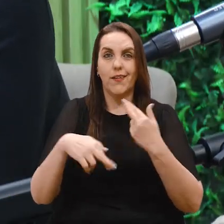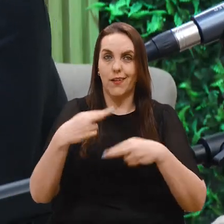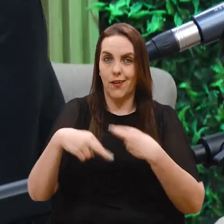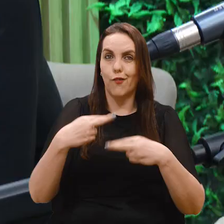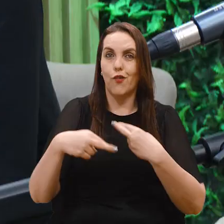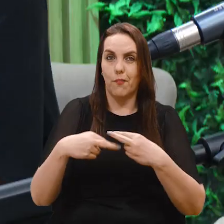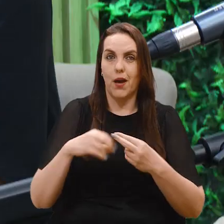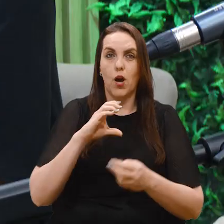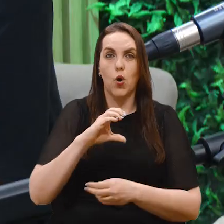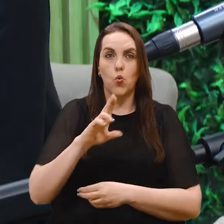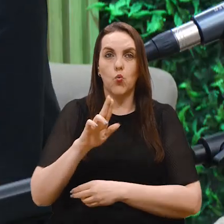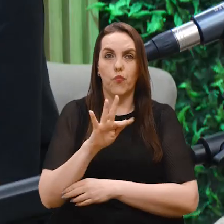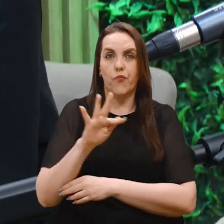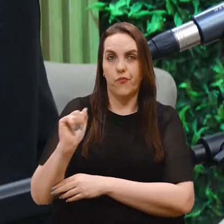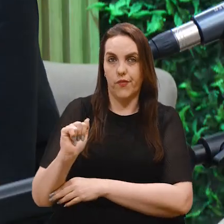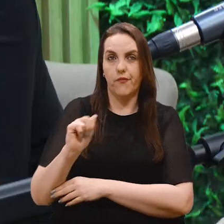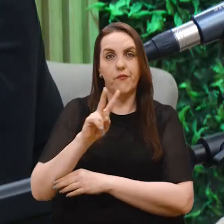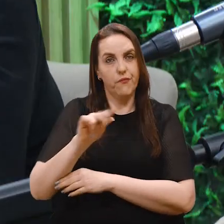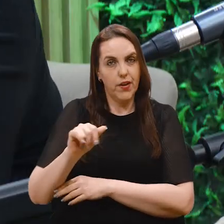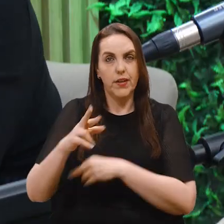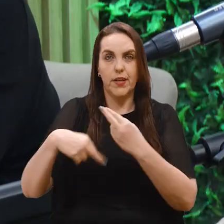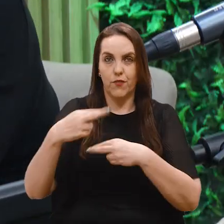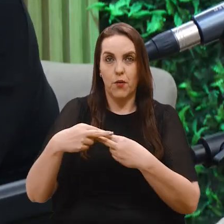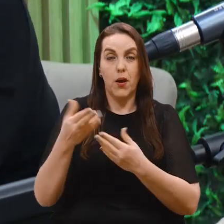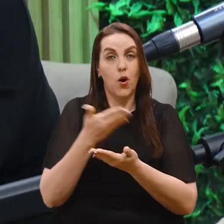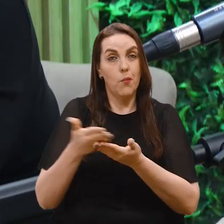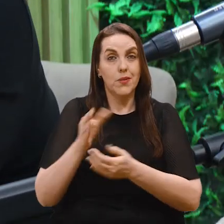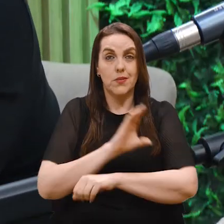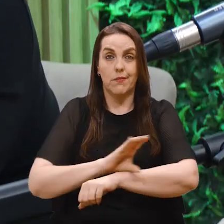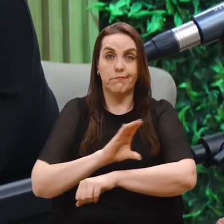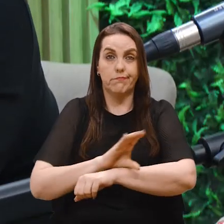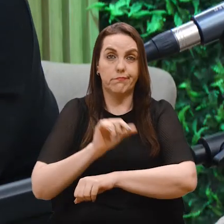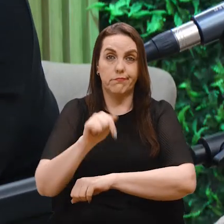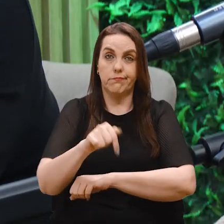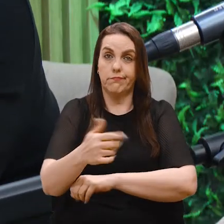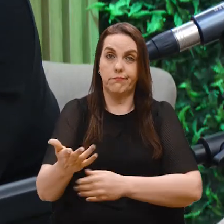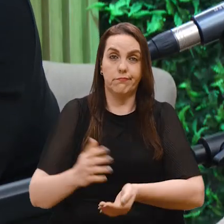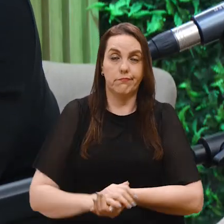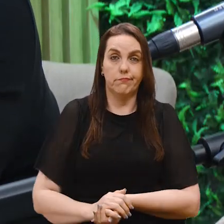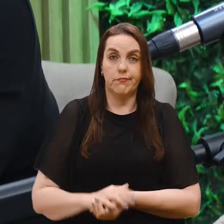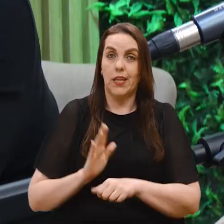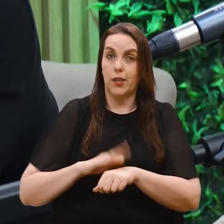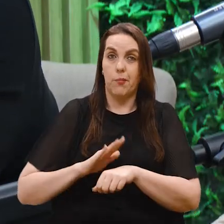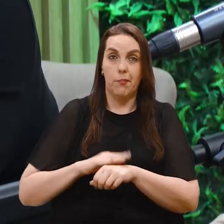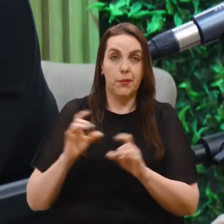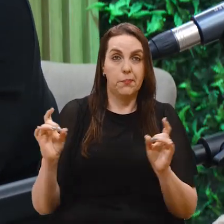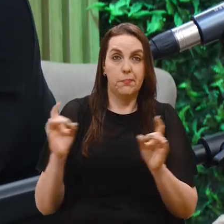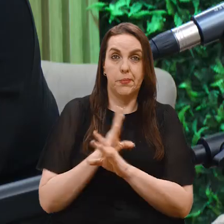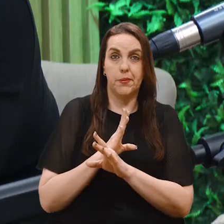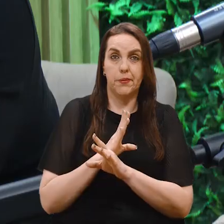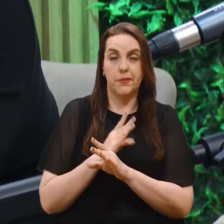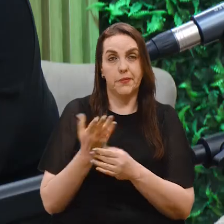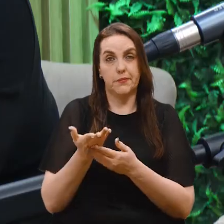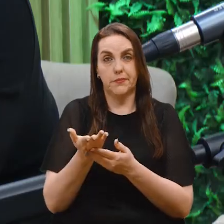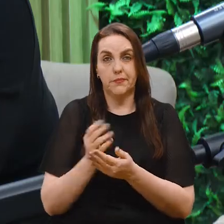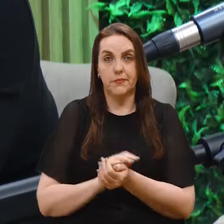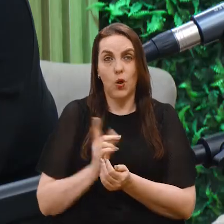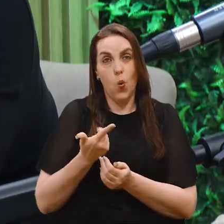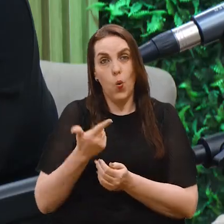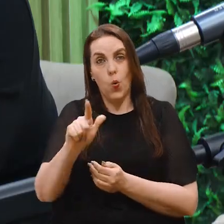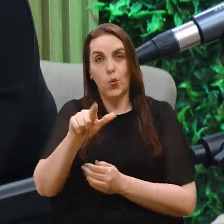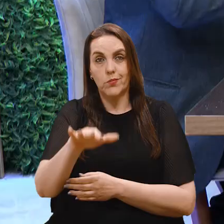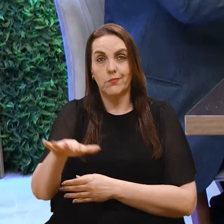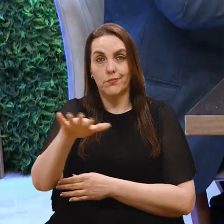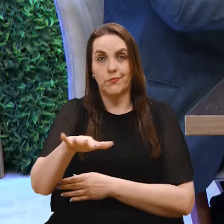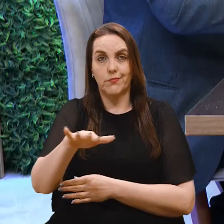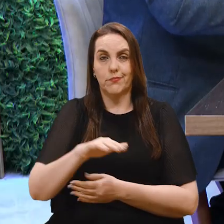dar uma reformada para começar a dar curso ali. Enquanto fica pronto aquele outro espaço lá.